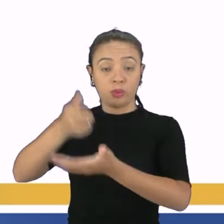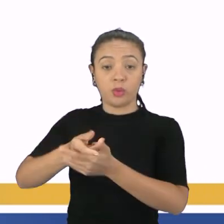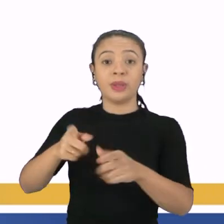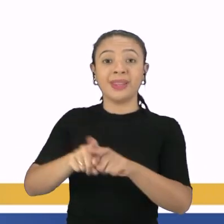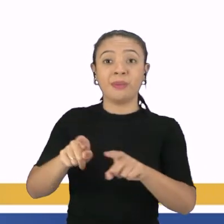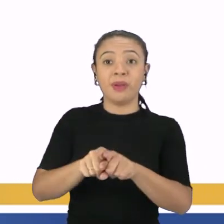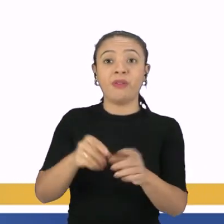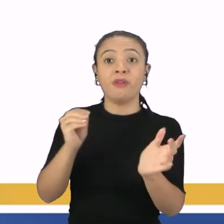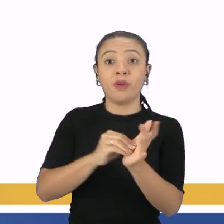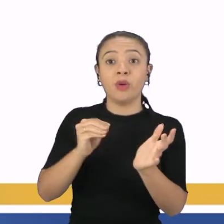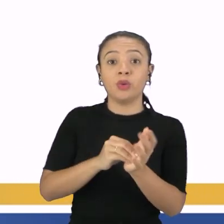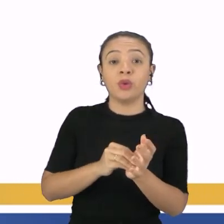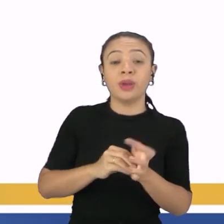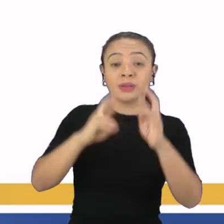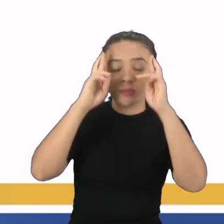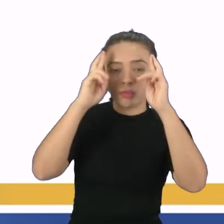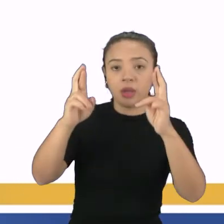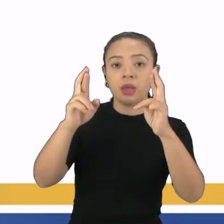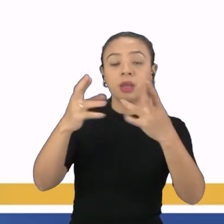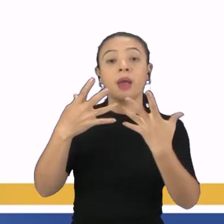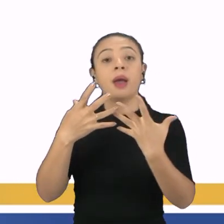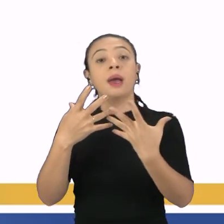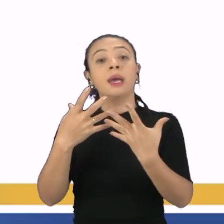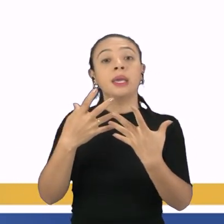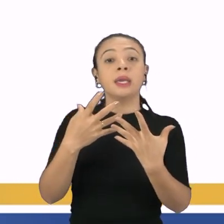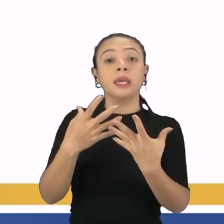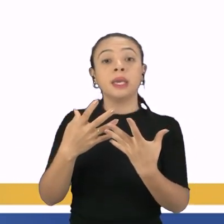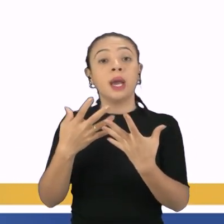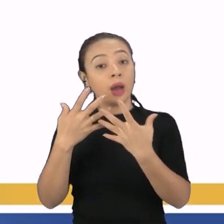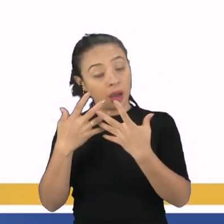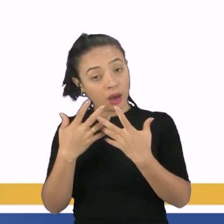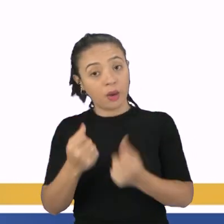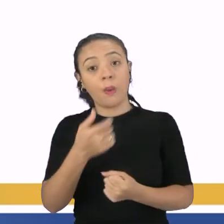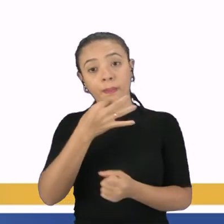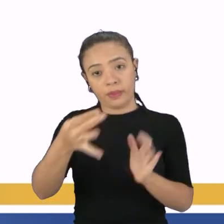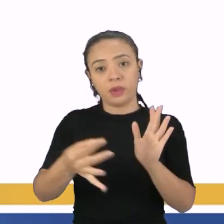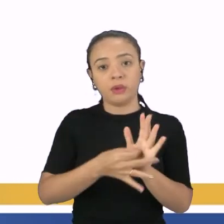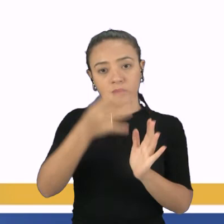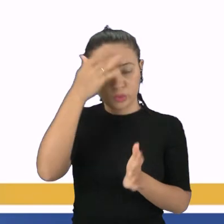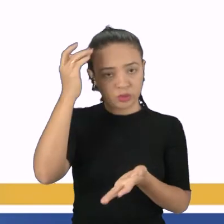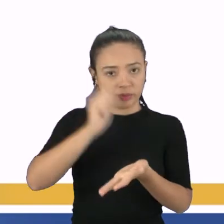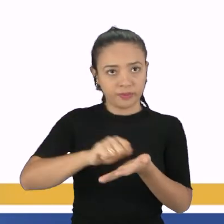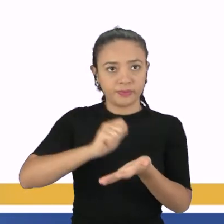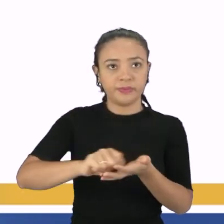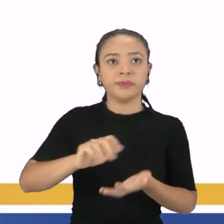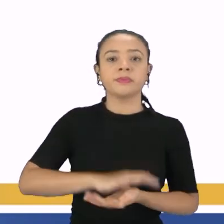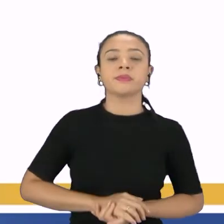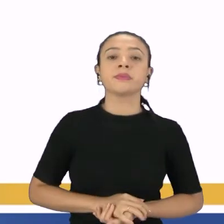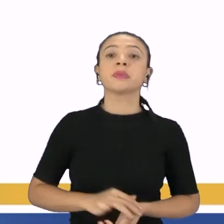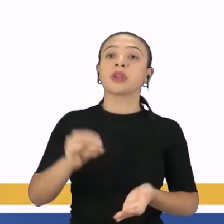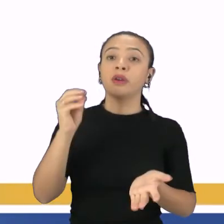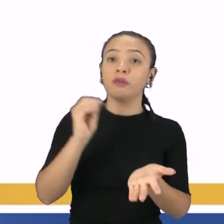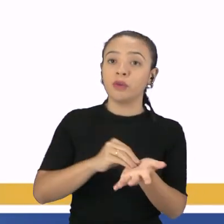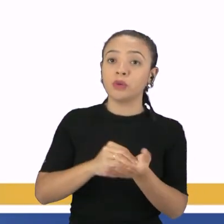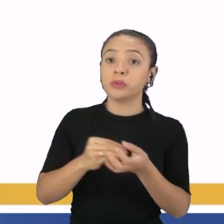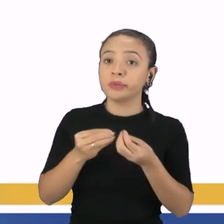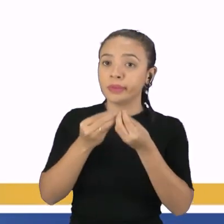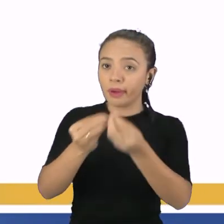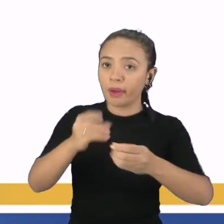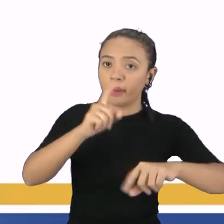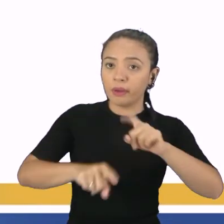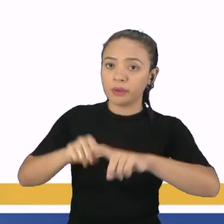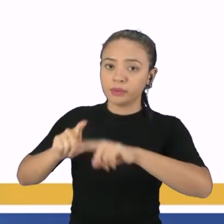cliente. Para isso, nos primeiros parágrafos, ela apresenta o tema da carta, a não entrega de um produto.